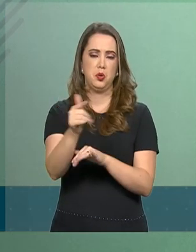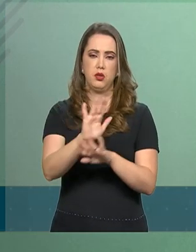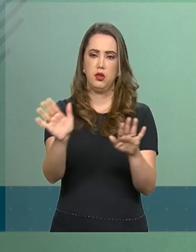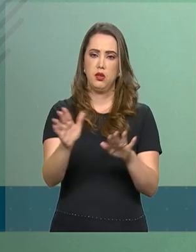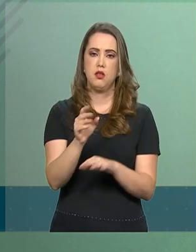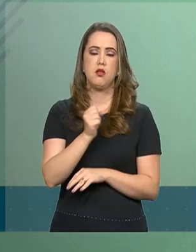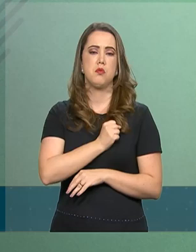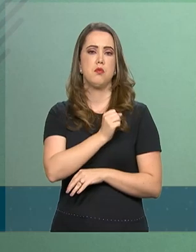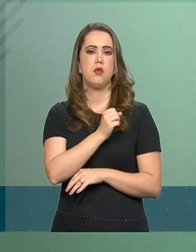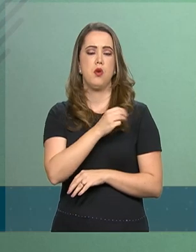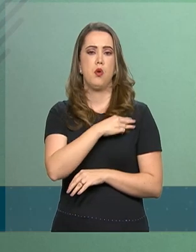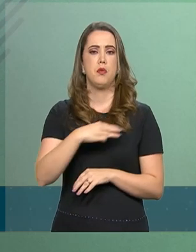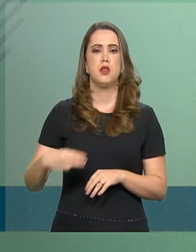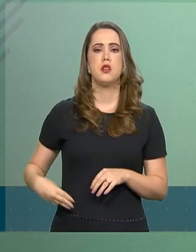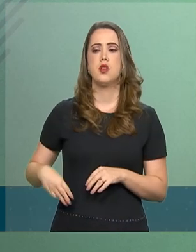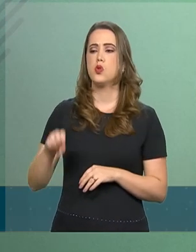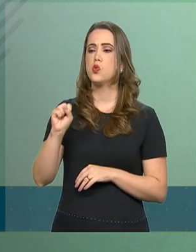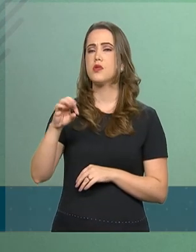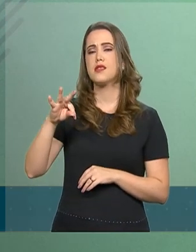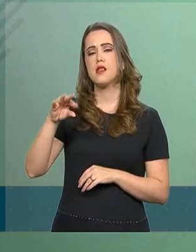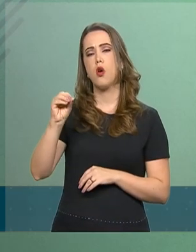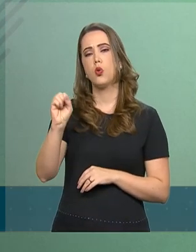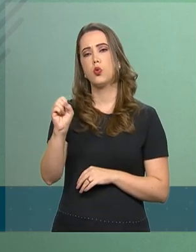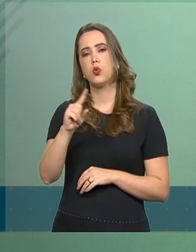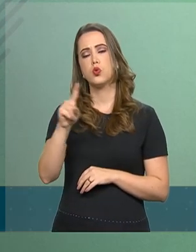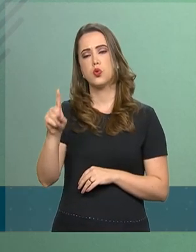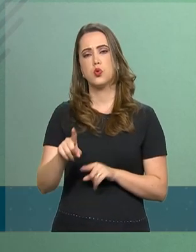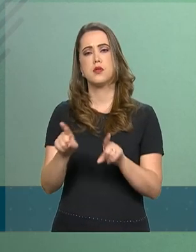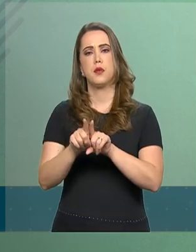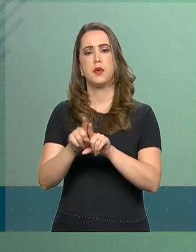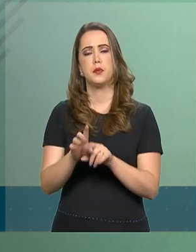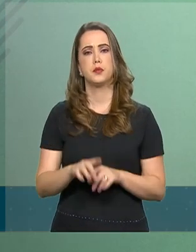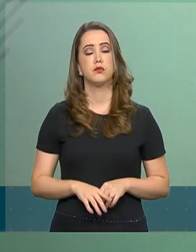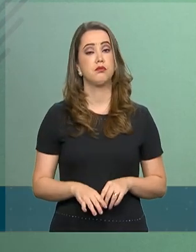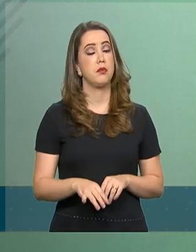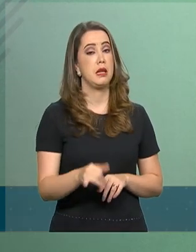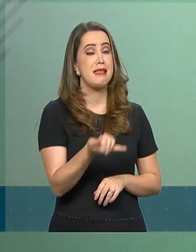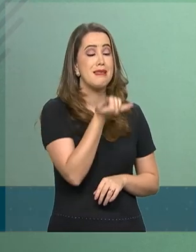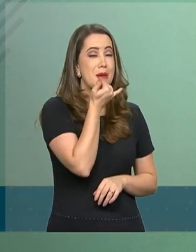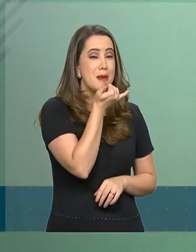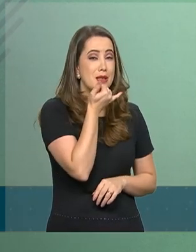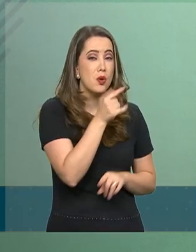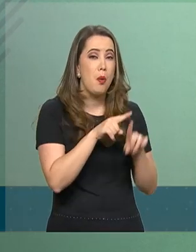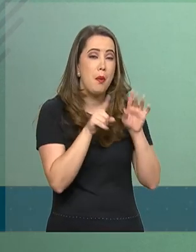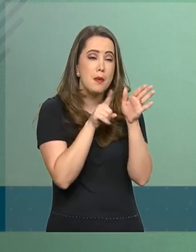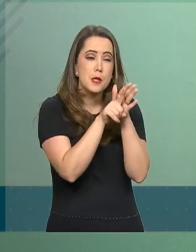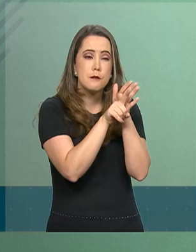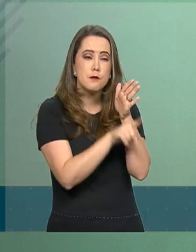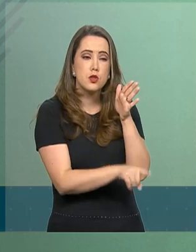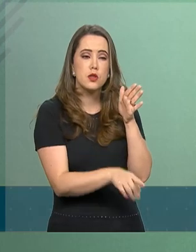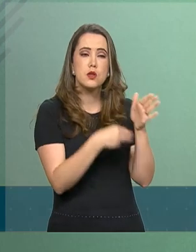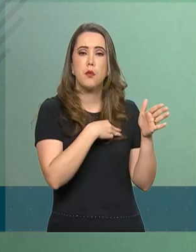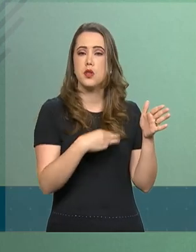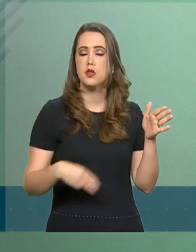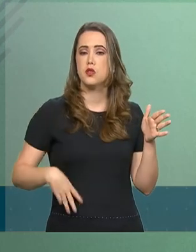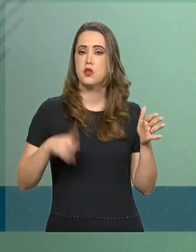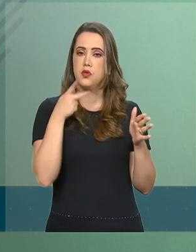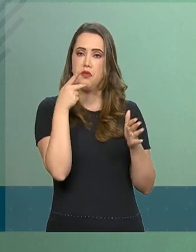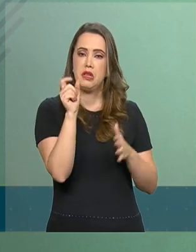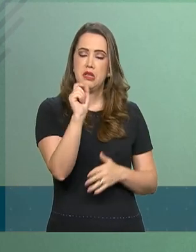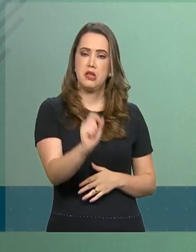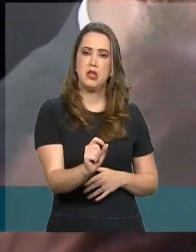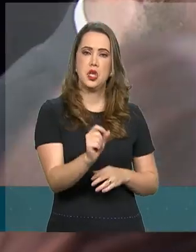foi o microfone para falar isso com o porta voz mas a respeito da investigação ministro fala que é um ato